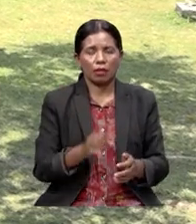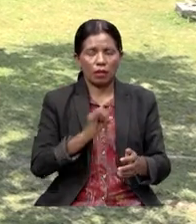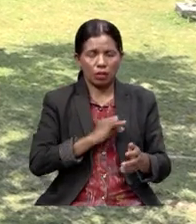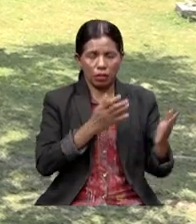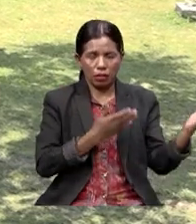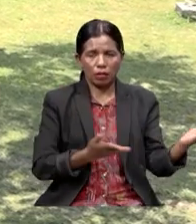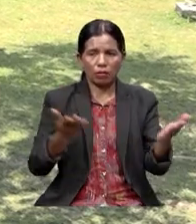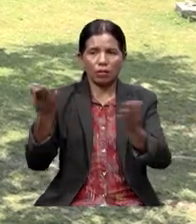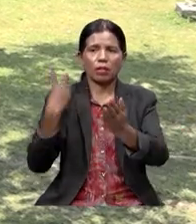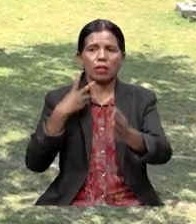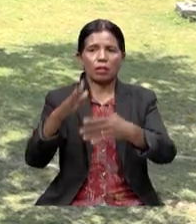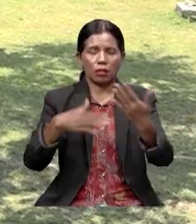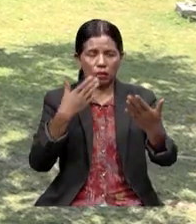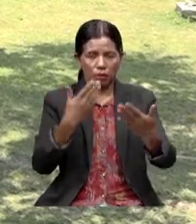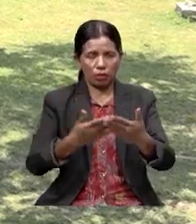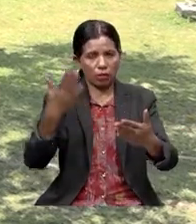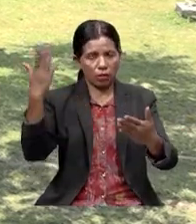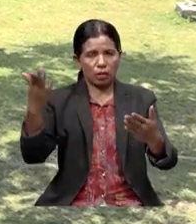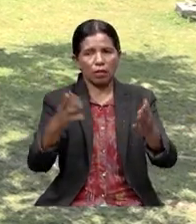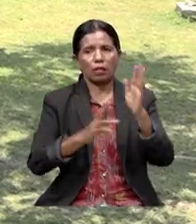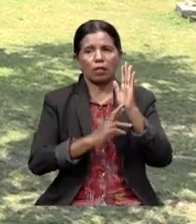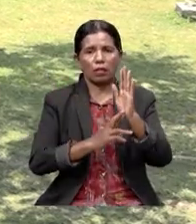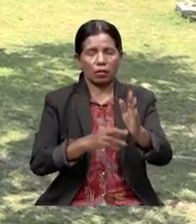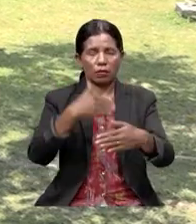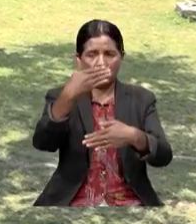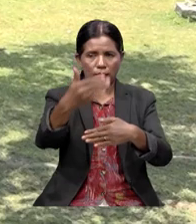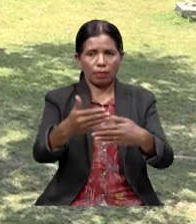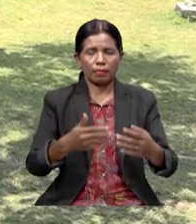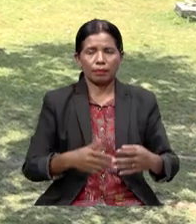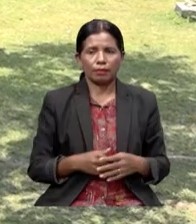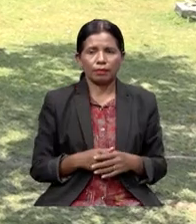lori ita hotu, iha reportagem tuirmai.